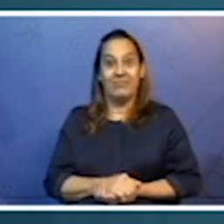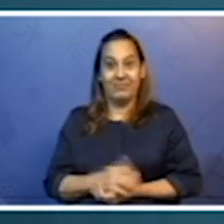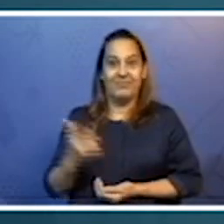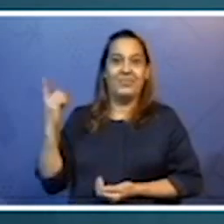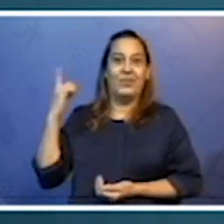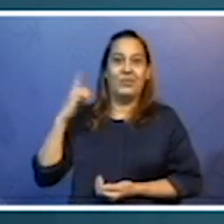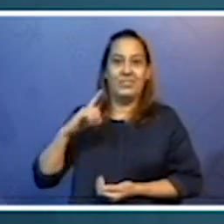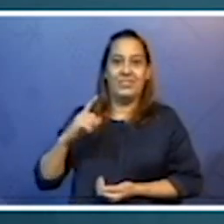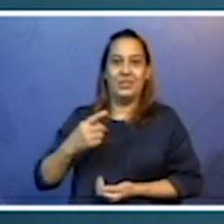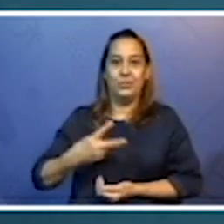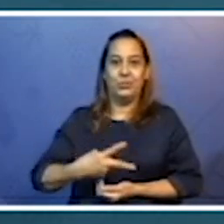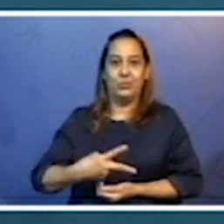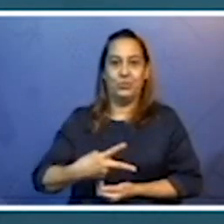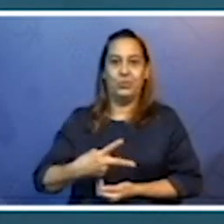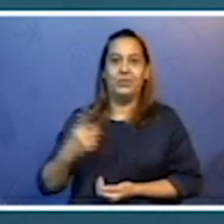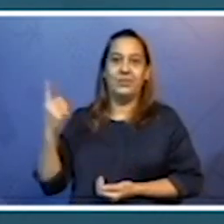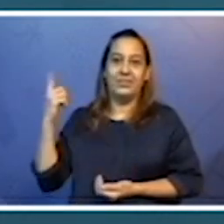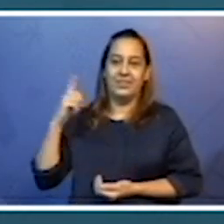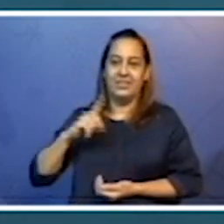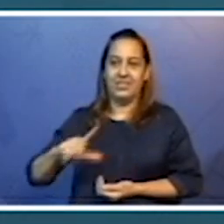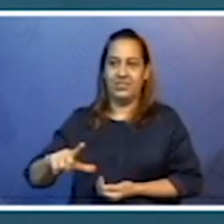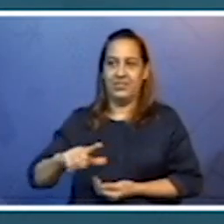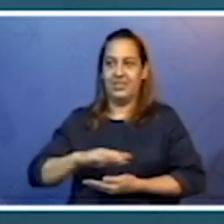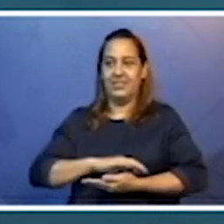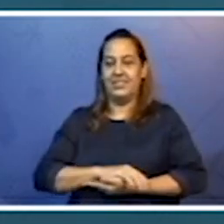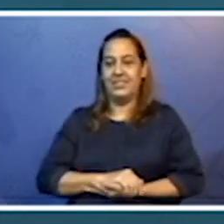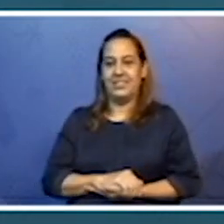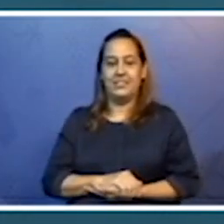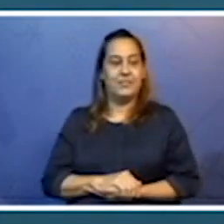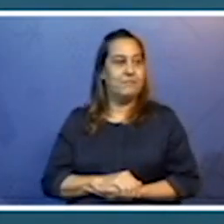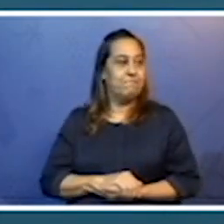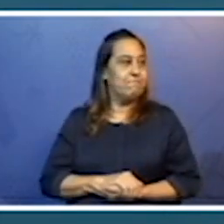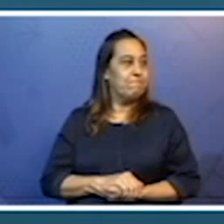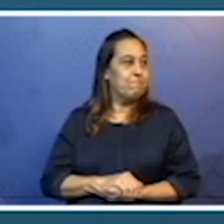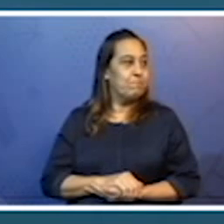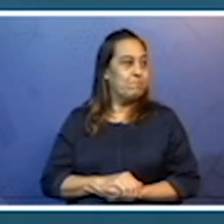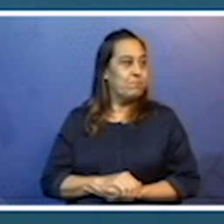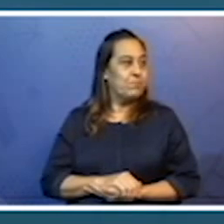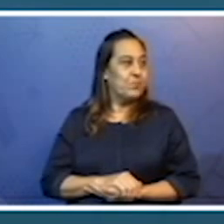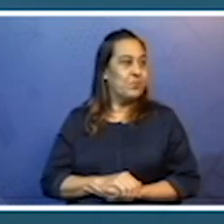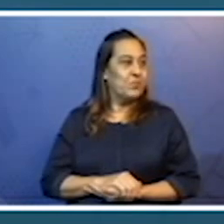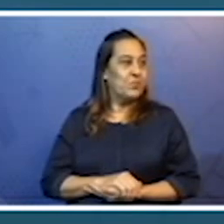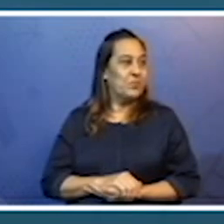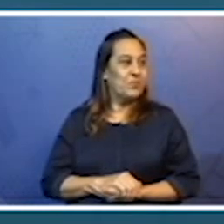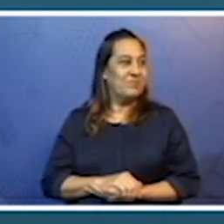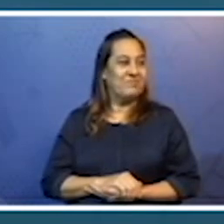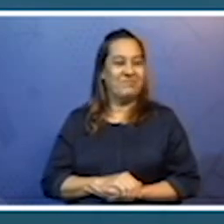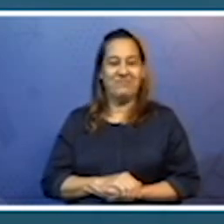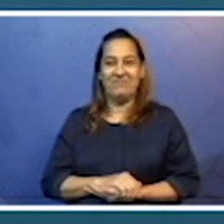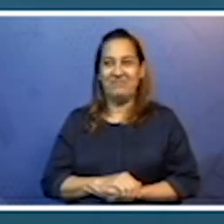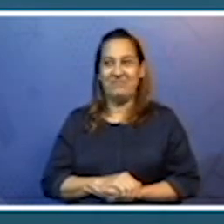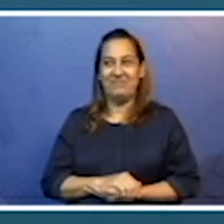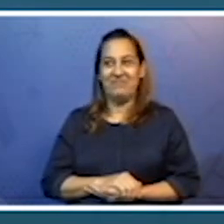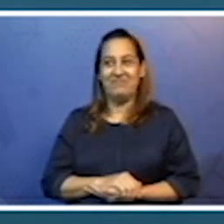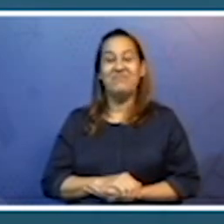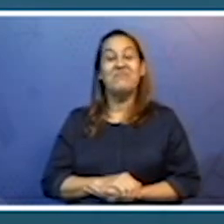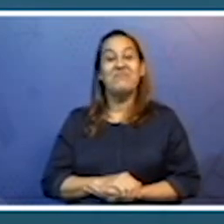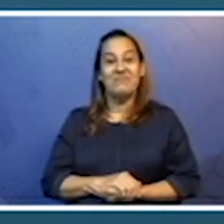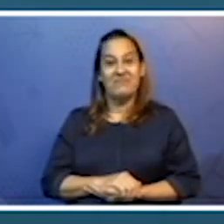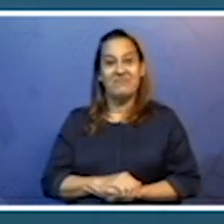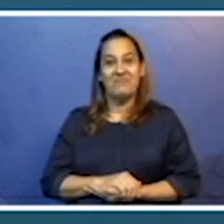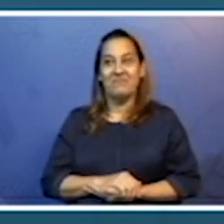Deu, gente. Olha. Então, 2 vezes eu enchendo o